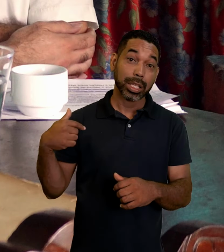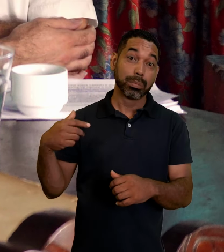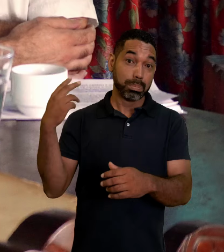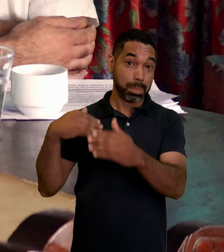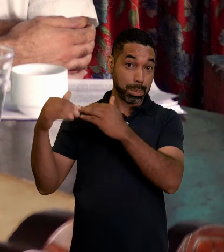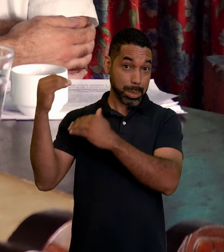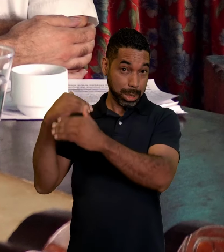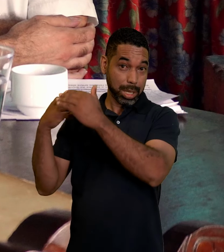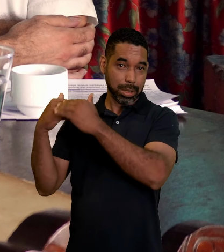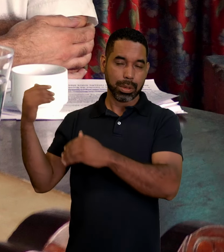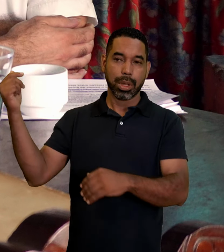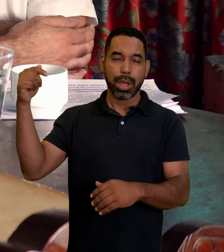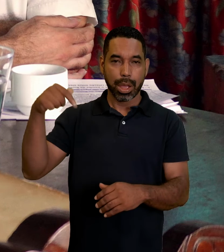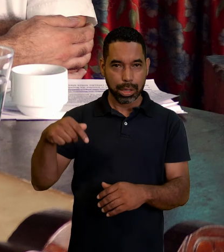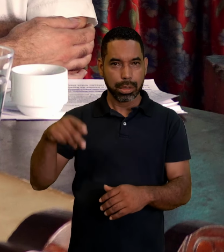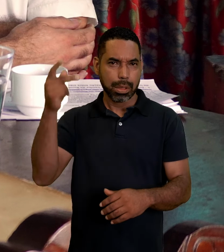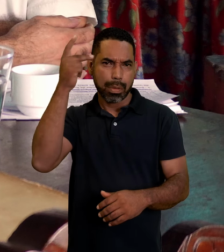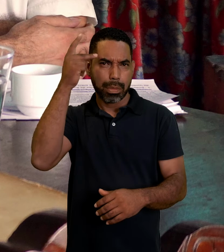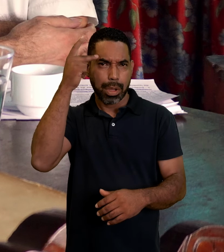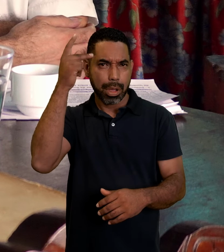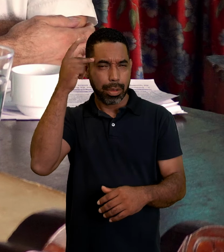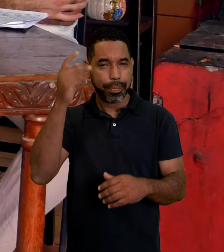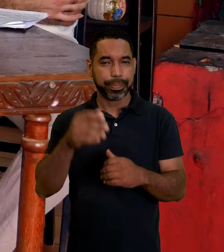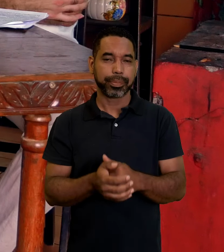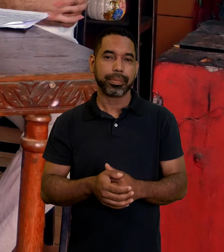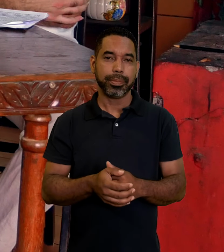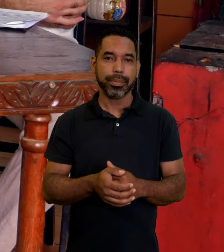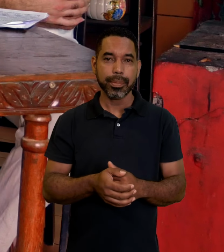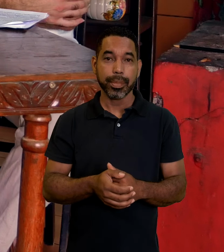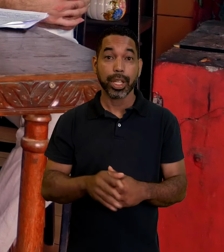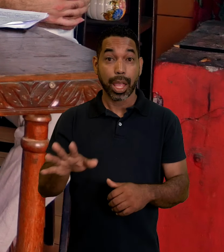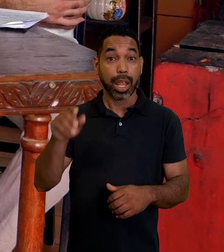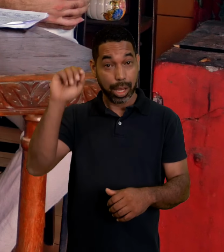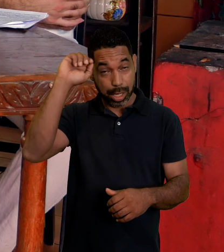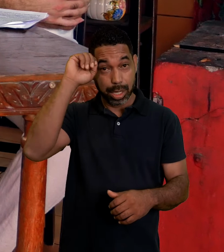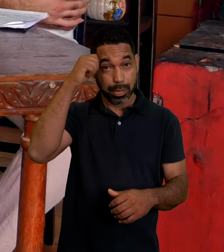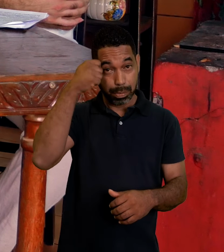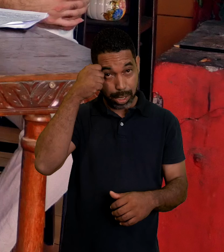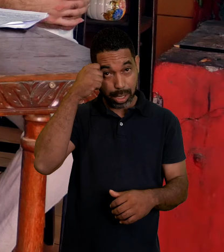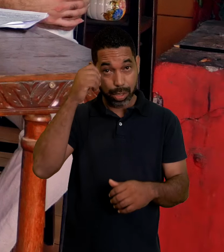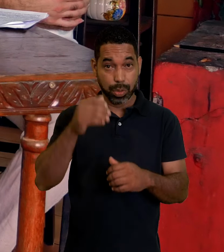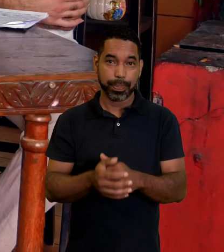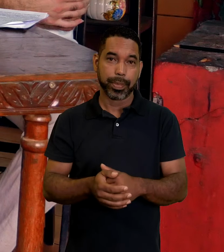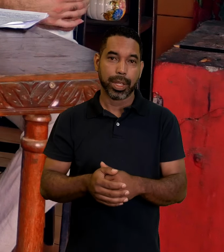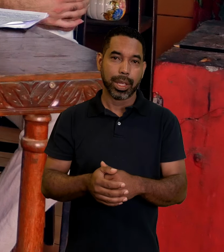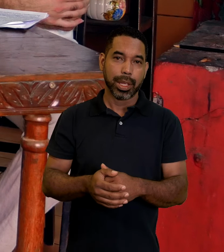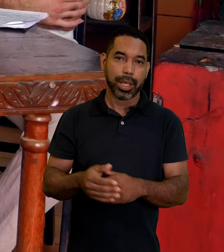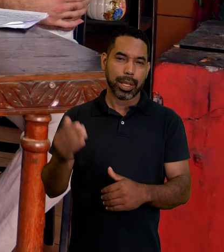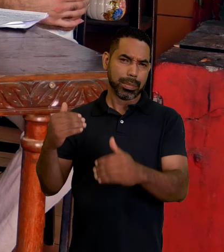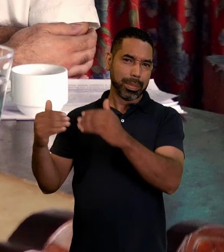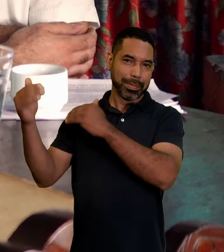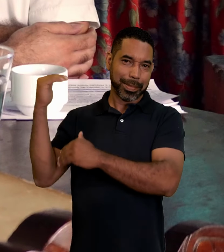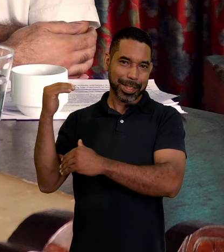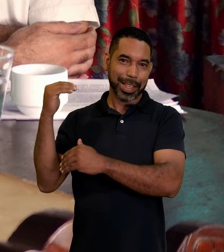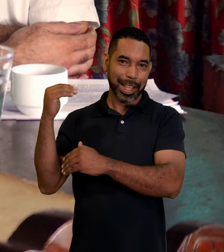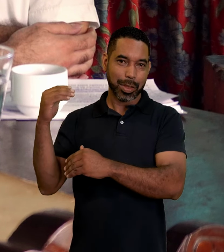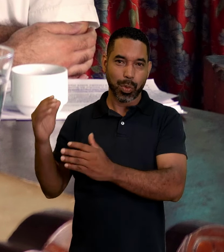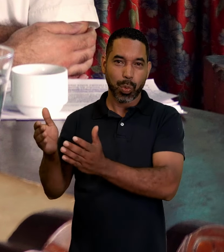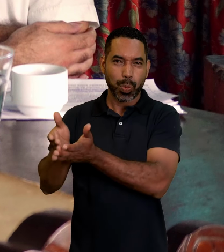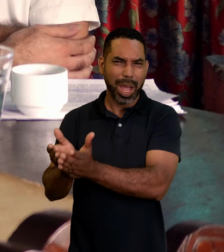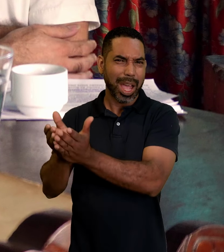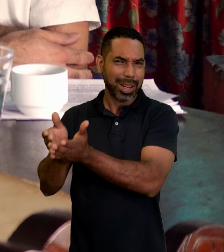Então, nasce nessas senzalas dessas fazendas de café, assim, junto com a presença do negro, de origem centro-africana, né? Porque